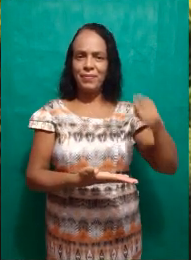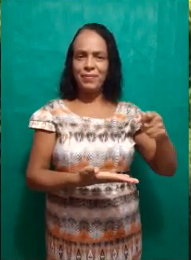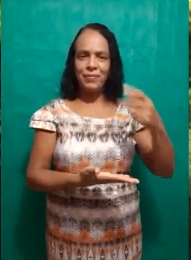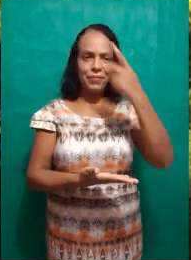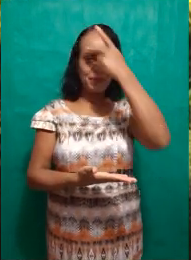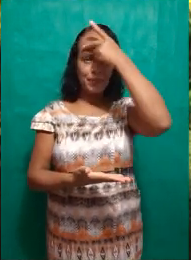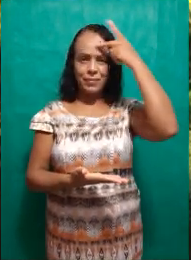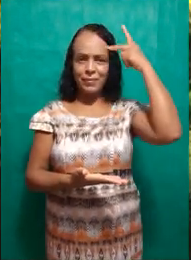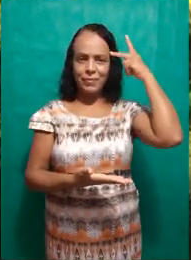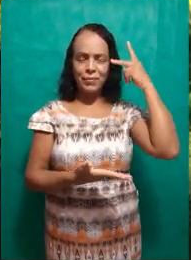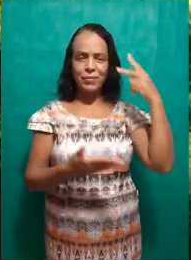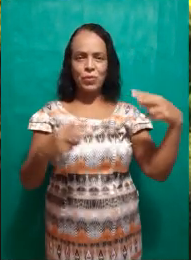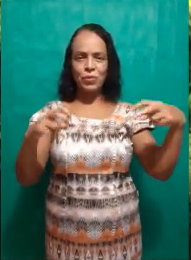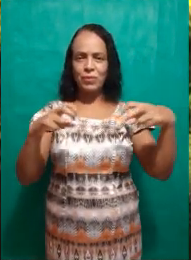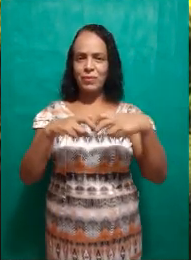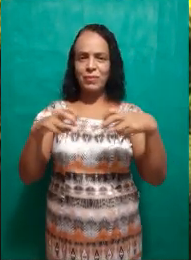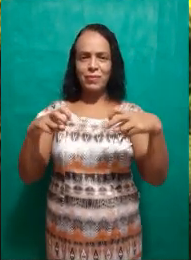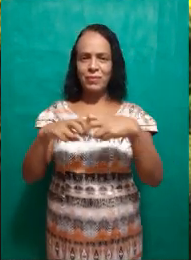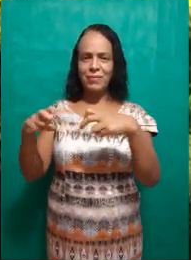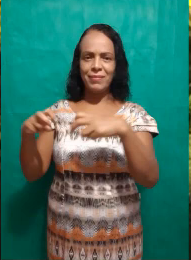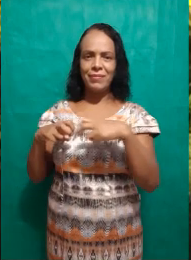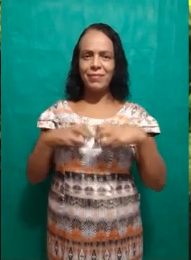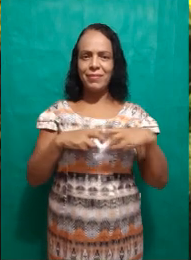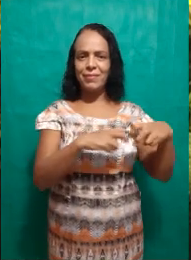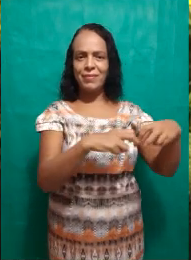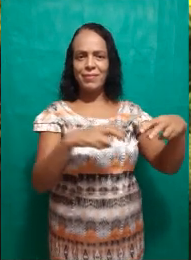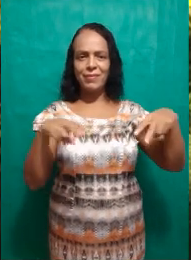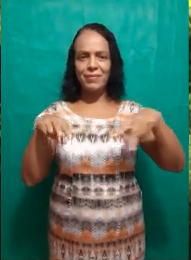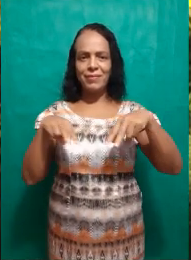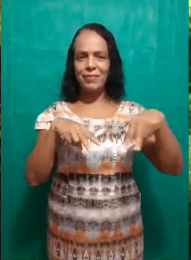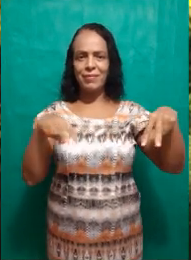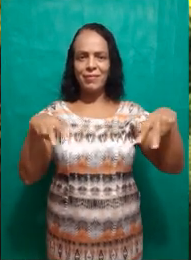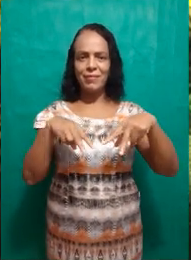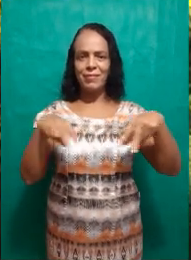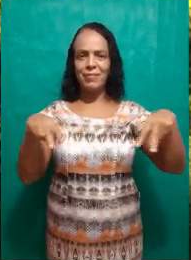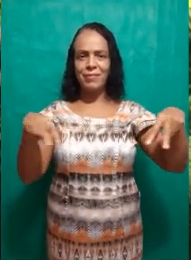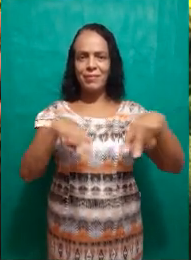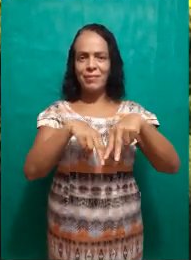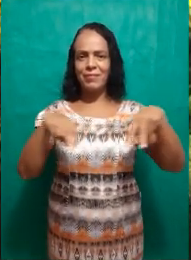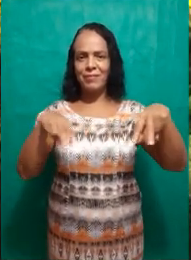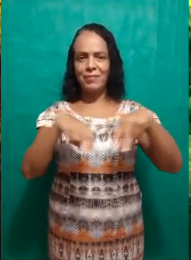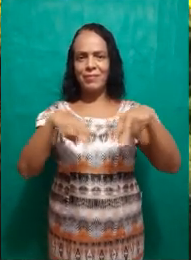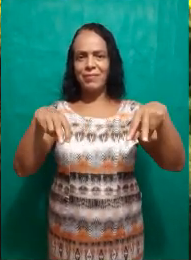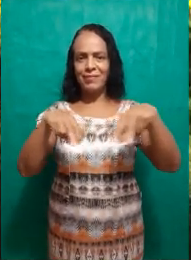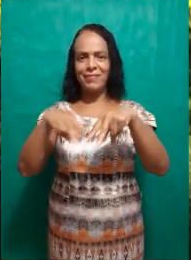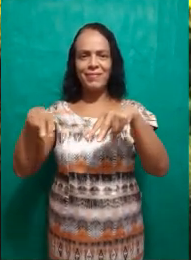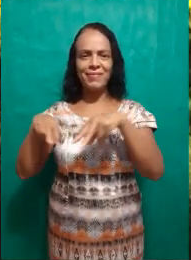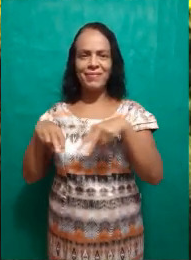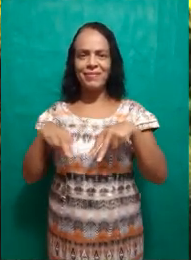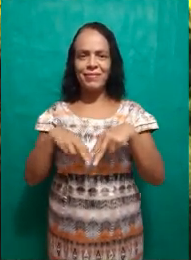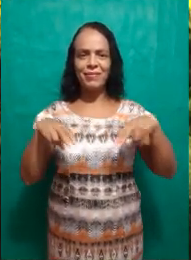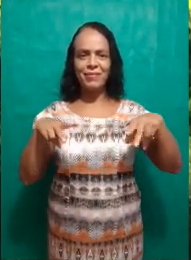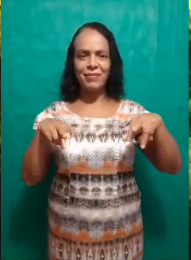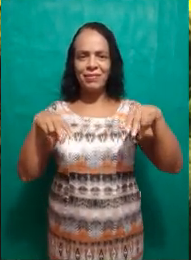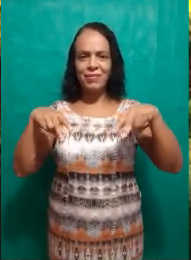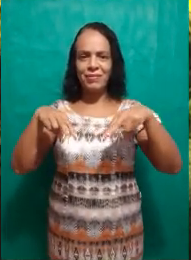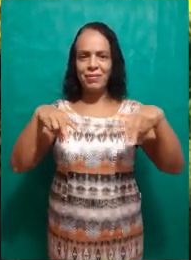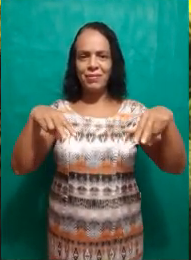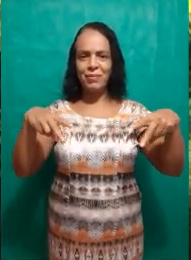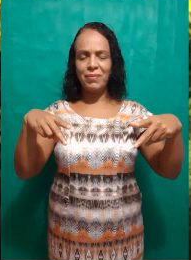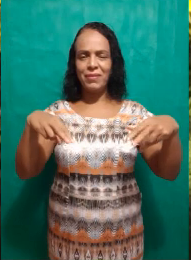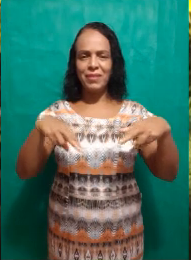batalha, era um se batendo no outro, era os passos se desencontrando, e